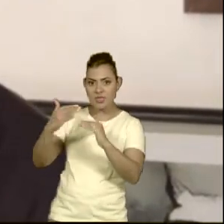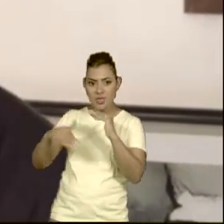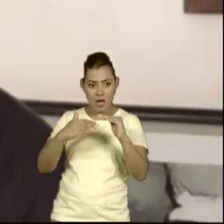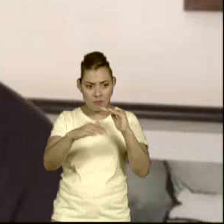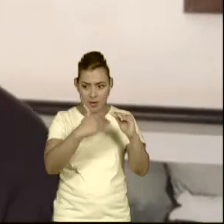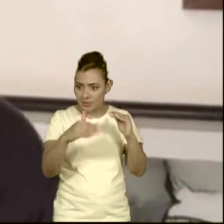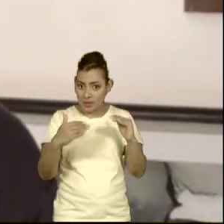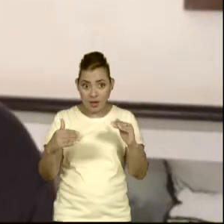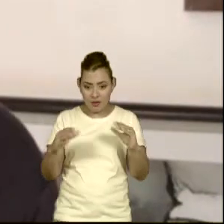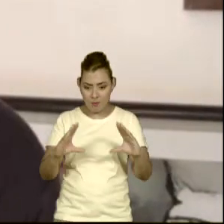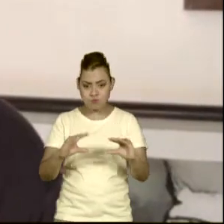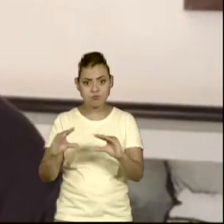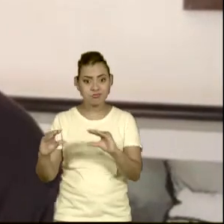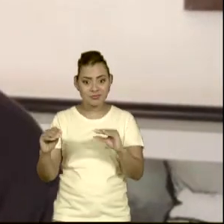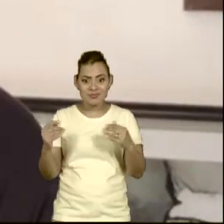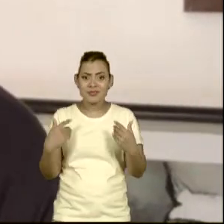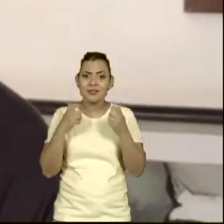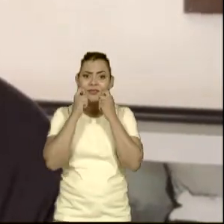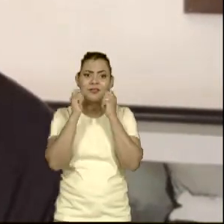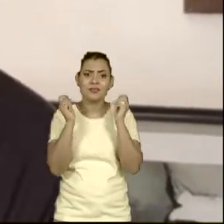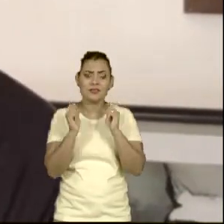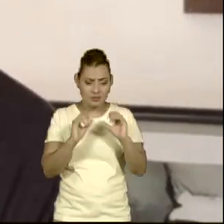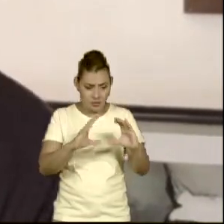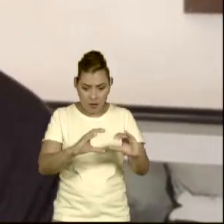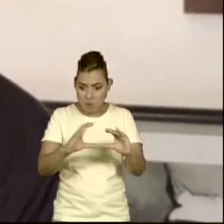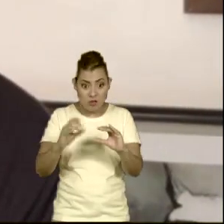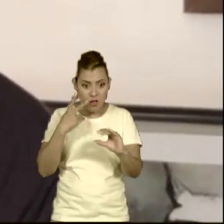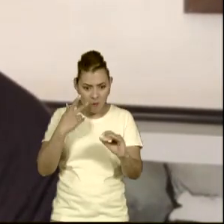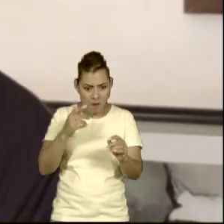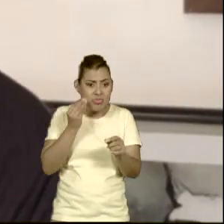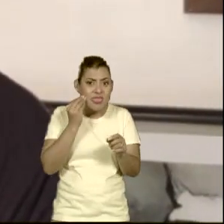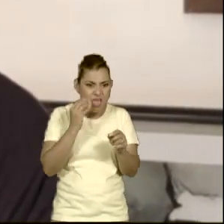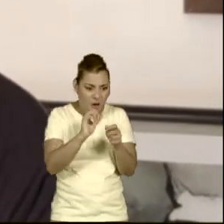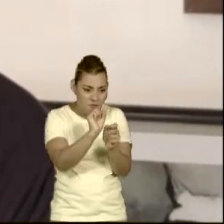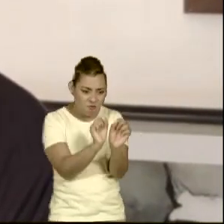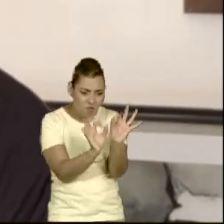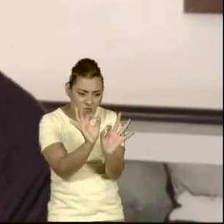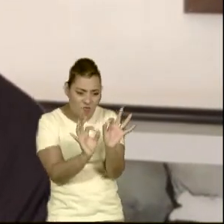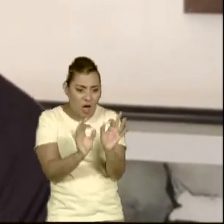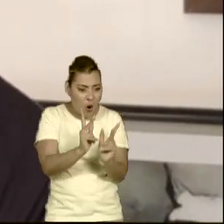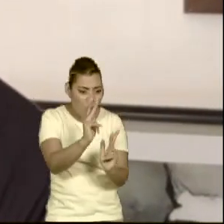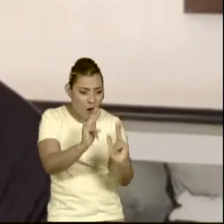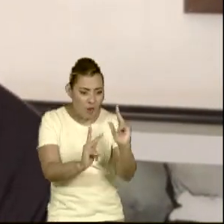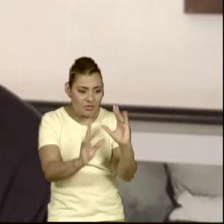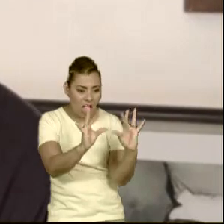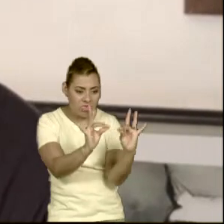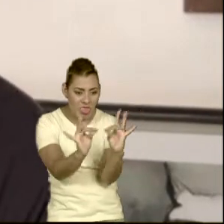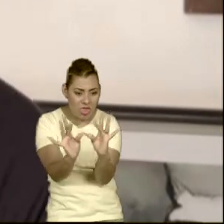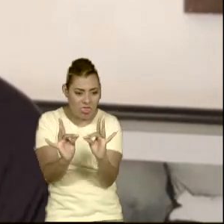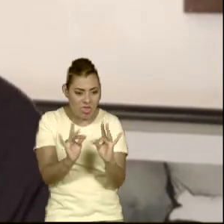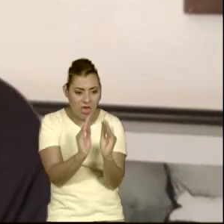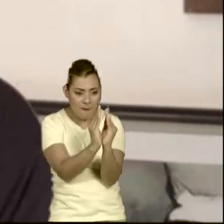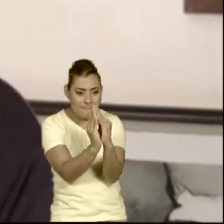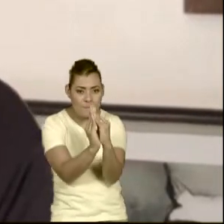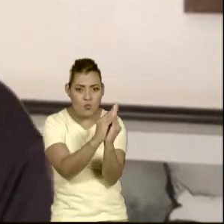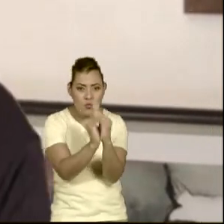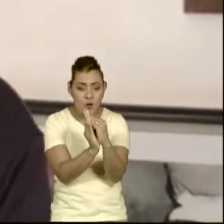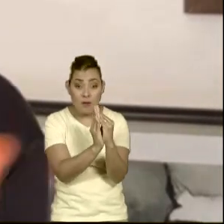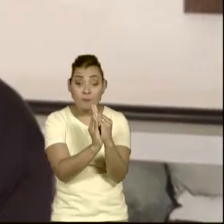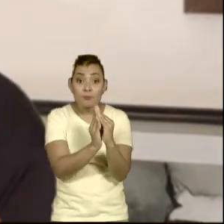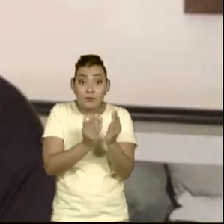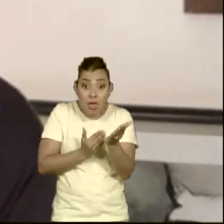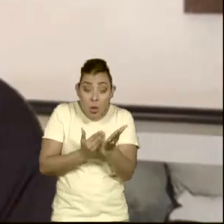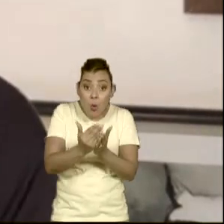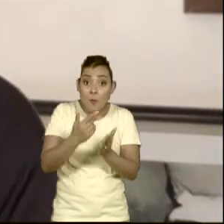espuma. Foi uma coisa mais fofa. Aí, eu comecei a tentar fazer algum boneco de alguma maneira. E os bonecos inicialmente que eu